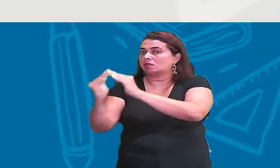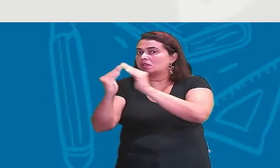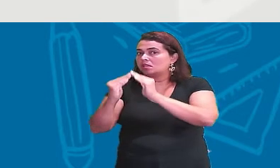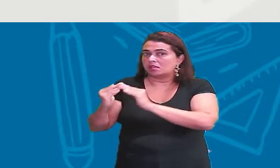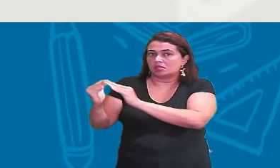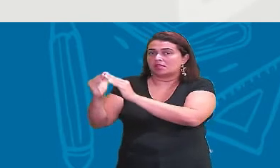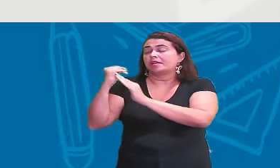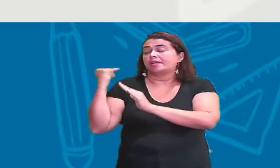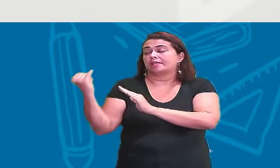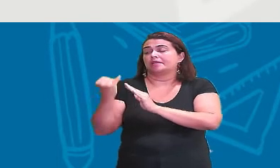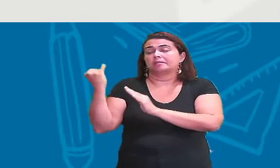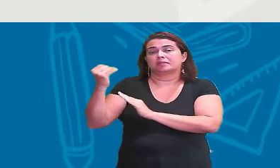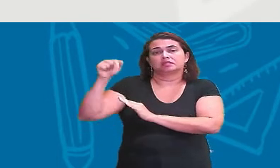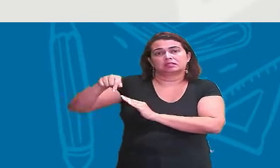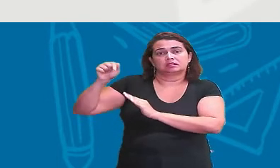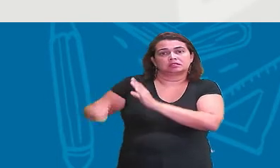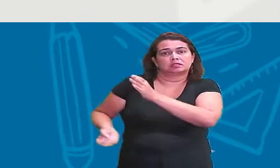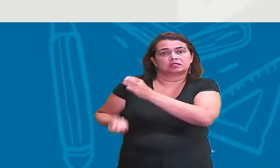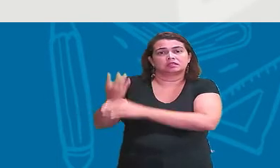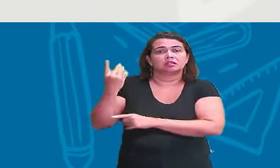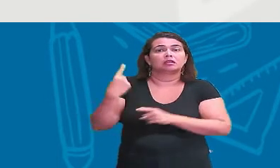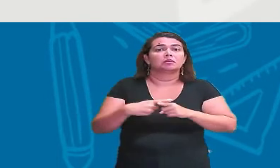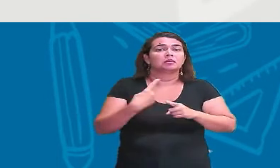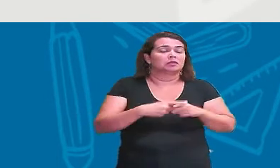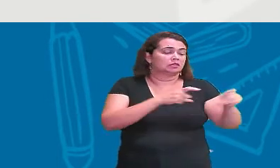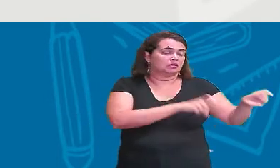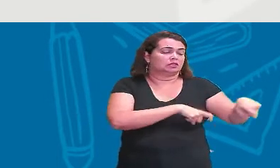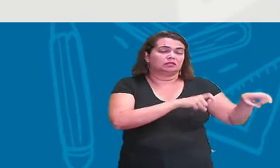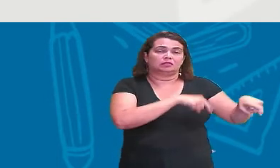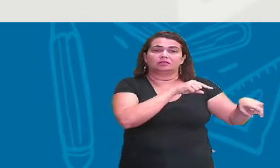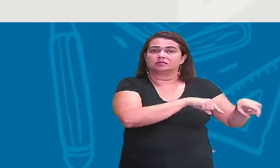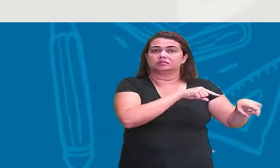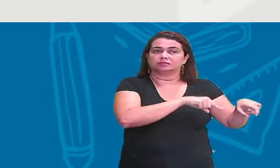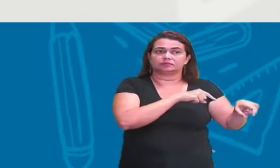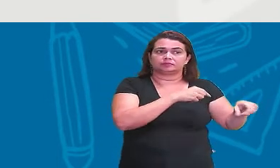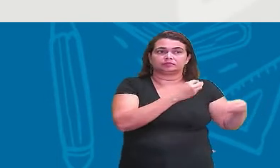centro urbano, até porque a zona rural precisava de